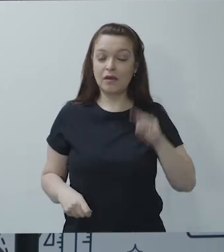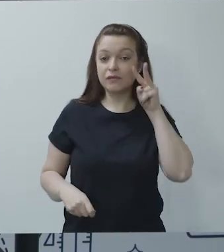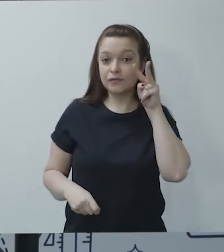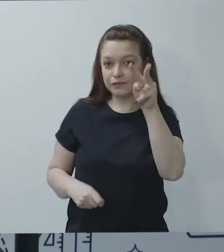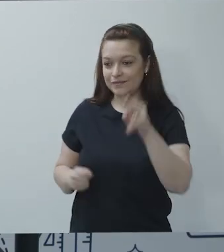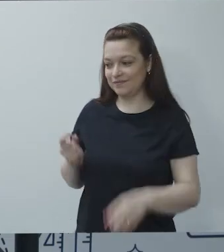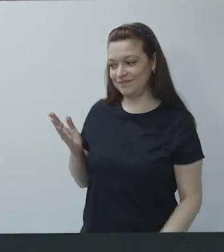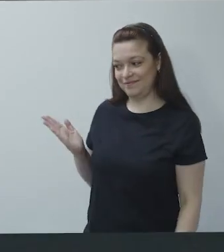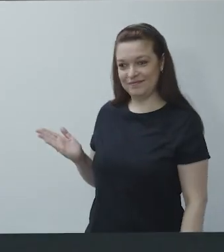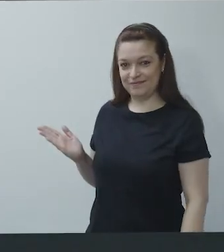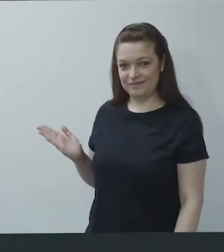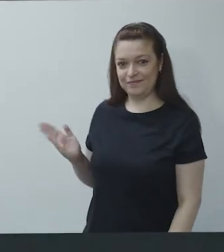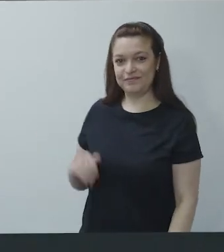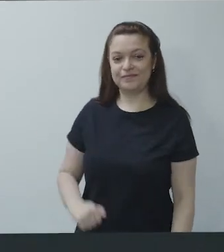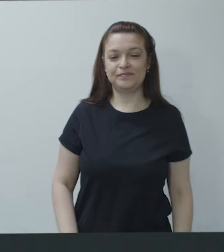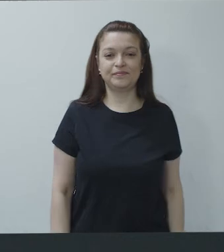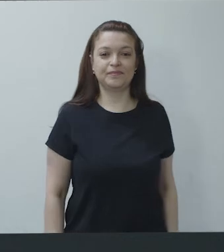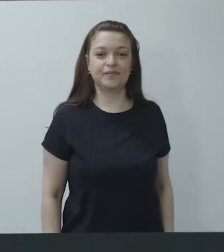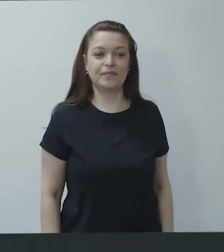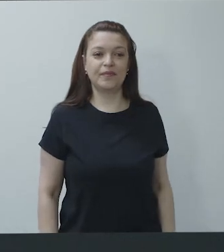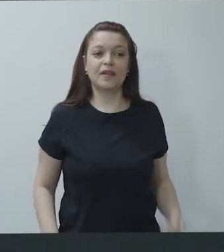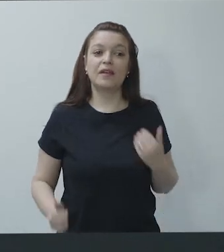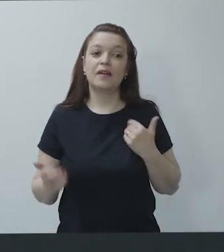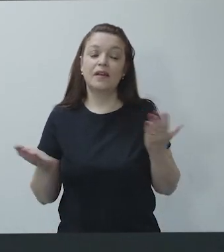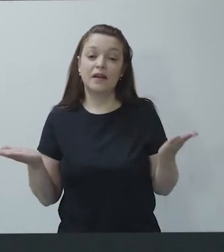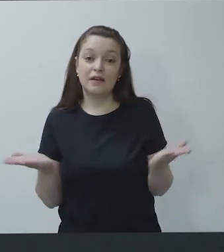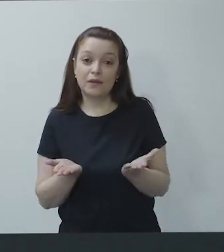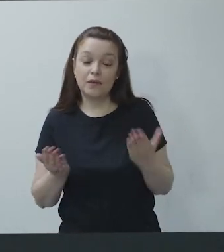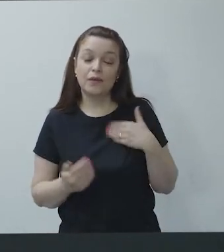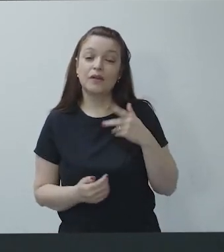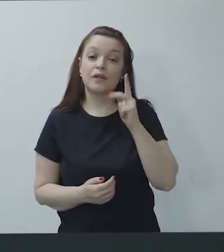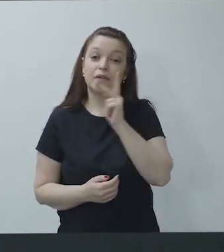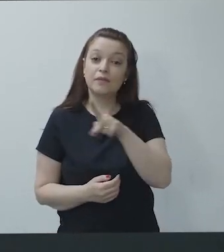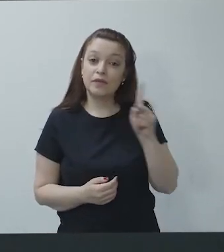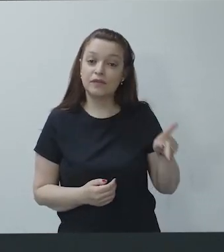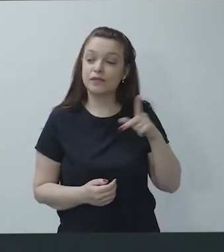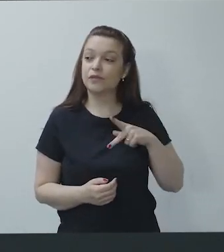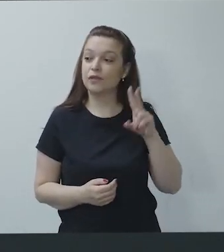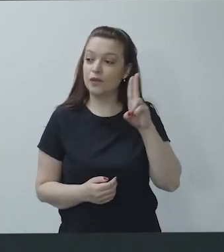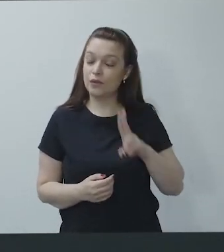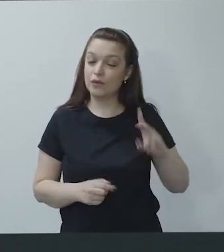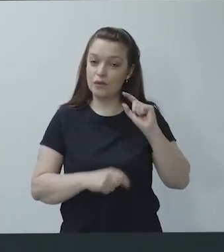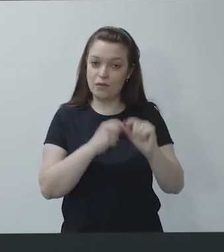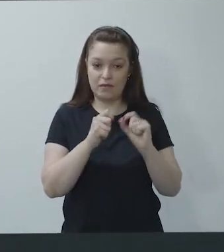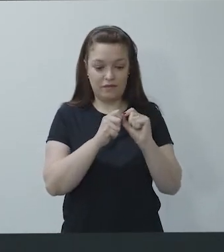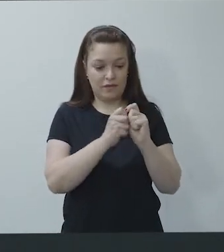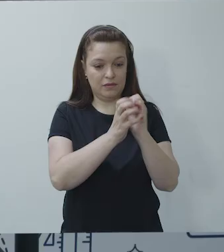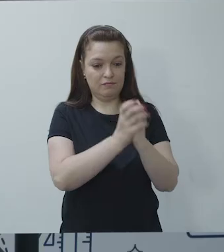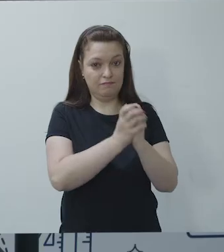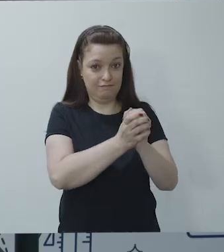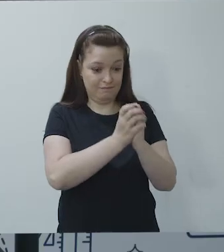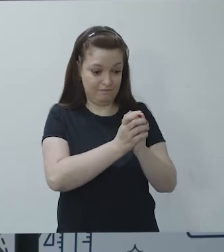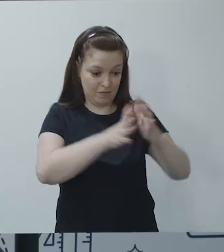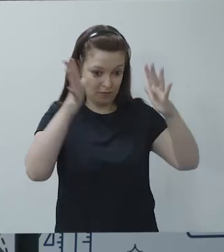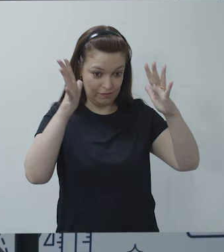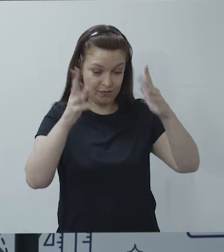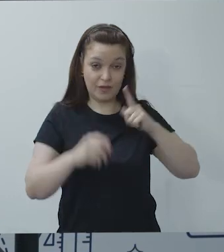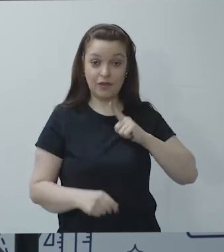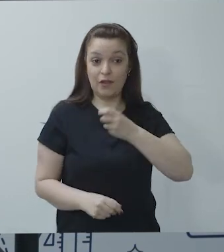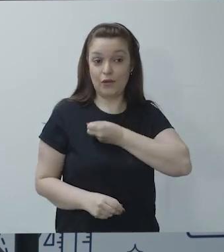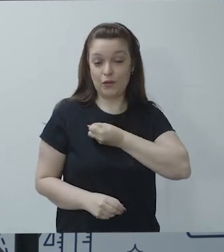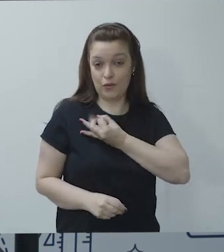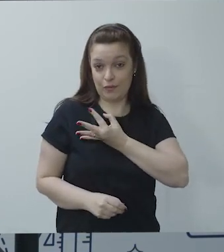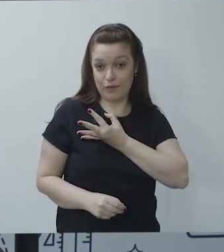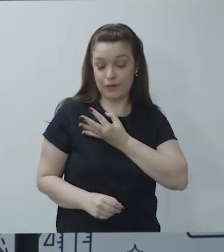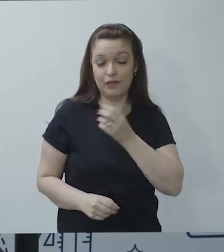vocês olharem. E agora, a professora, usando o dado, vai sortear os